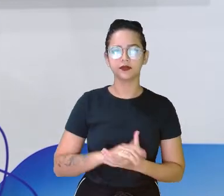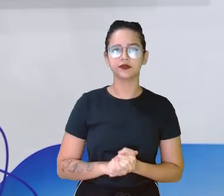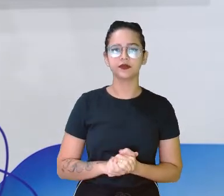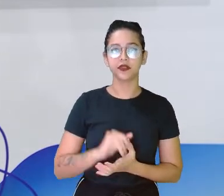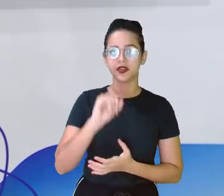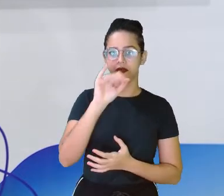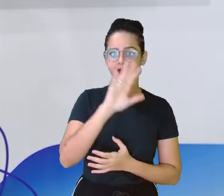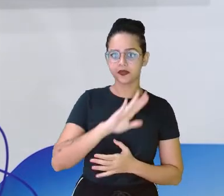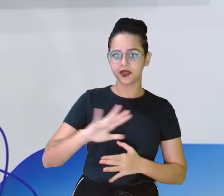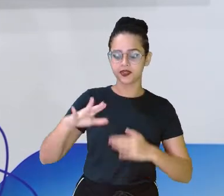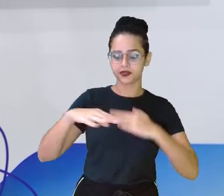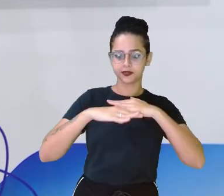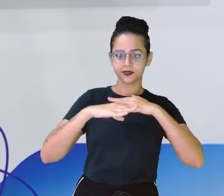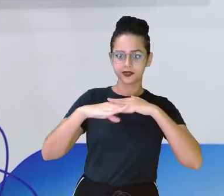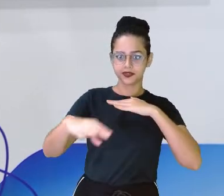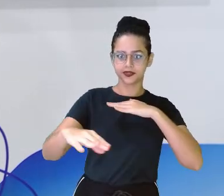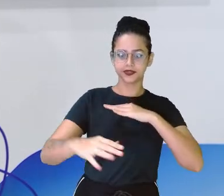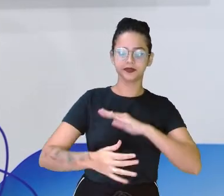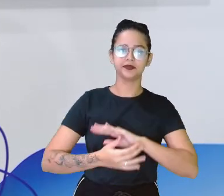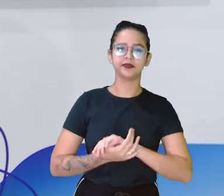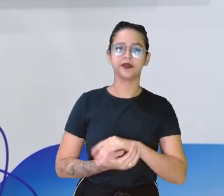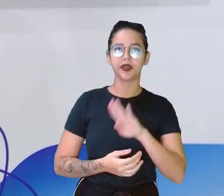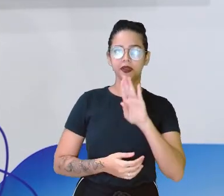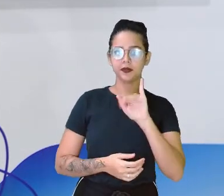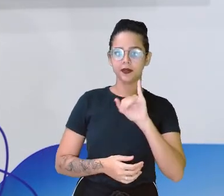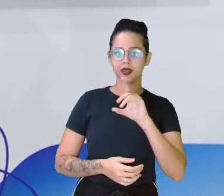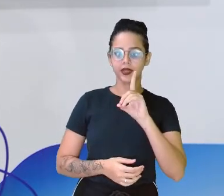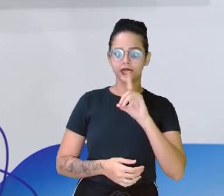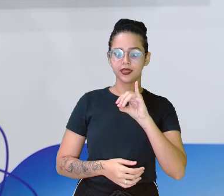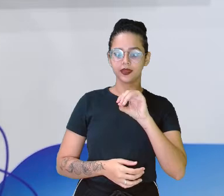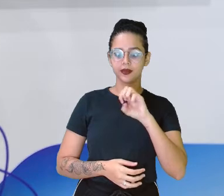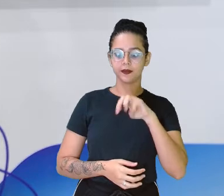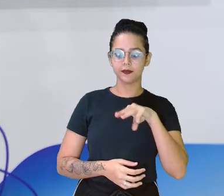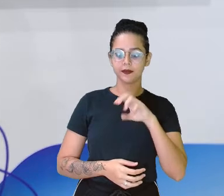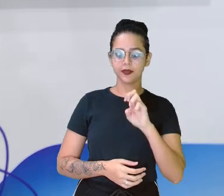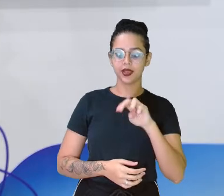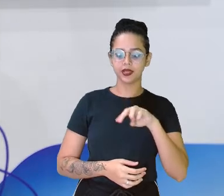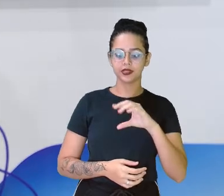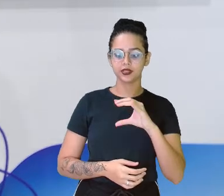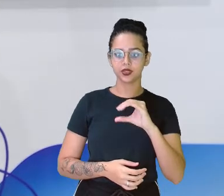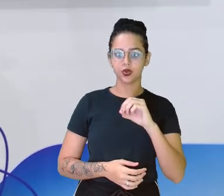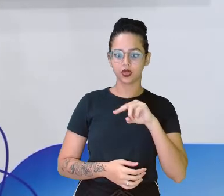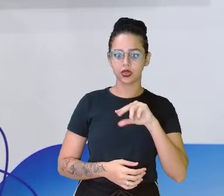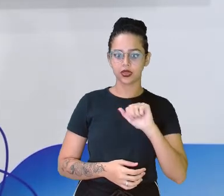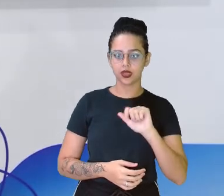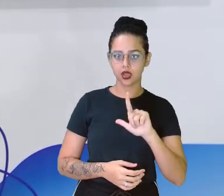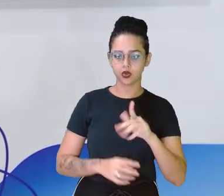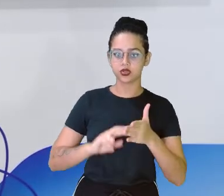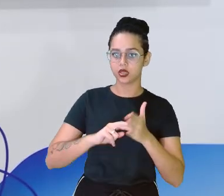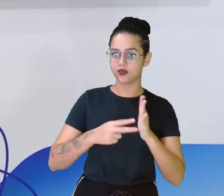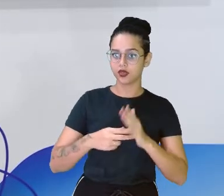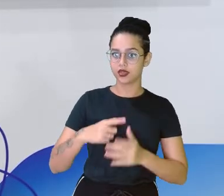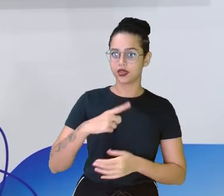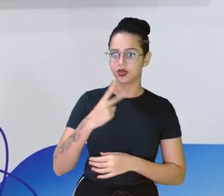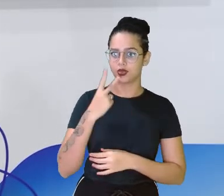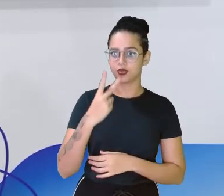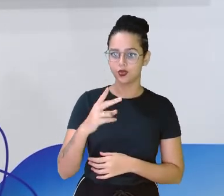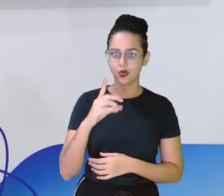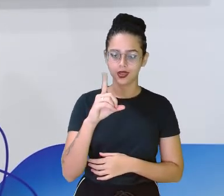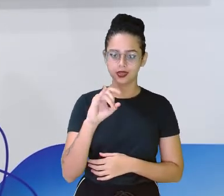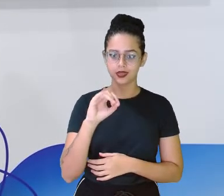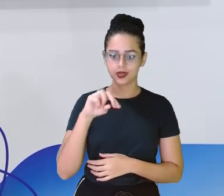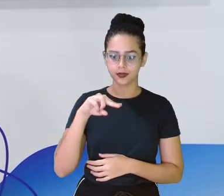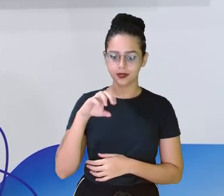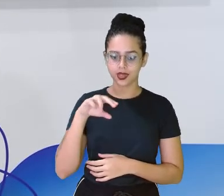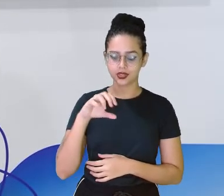figura plana. Bidimensional, certo? Bidimensional, tem duas dimensões. A gente consegue fazer o desenho